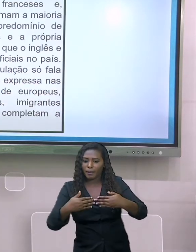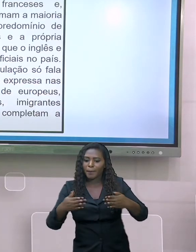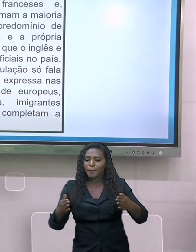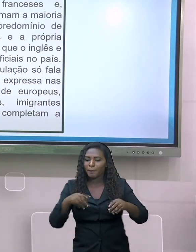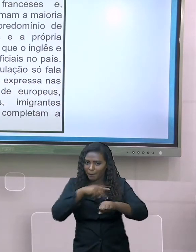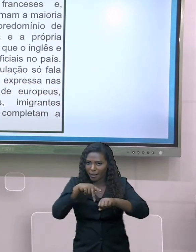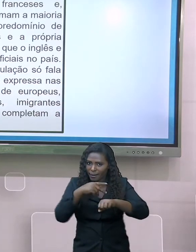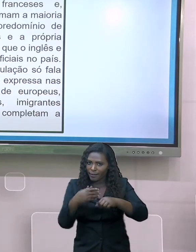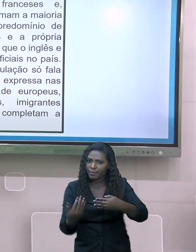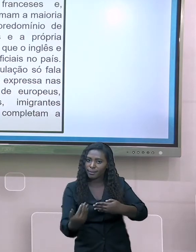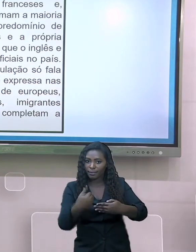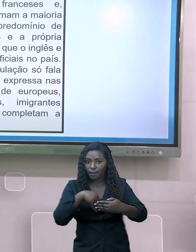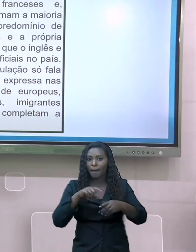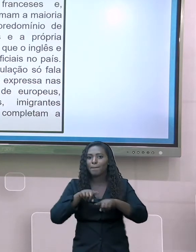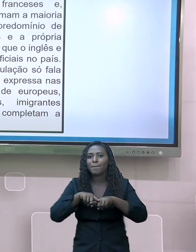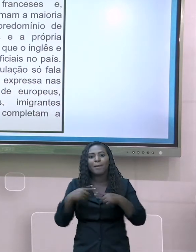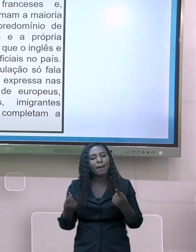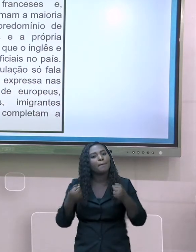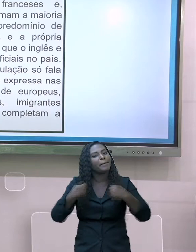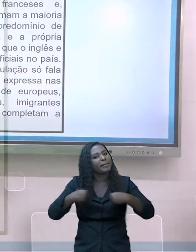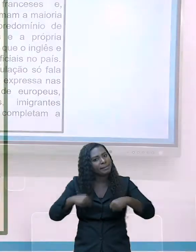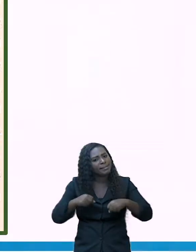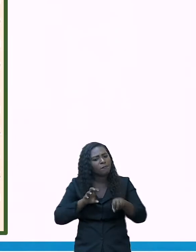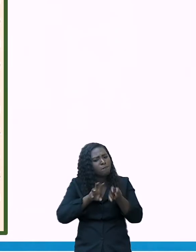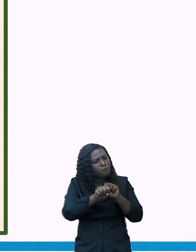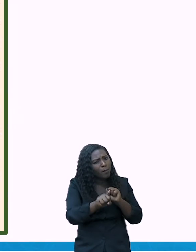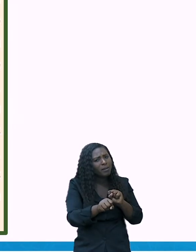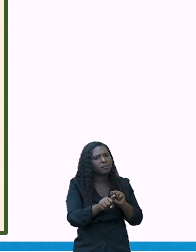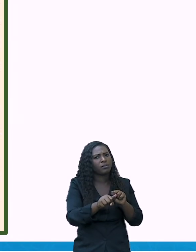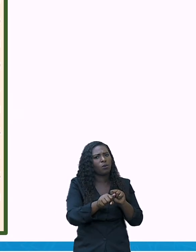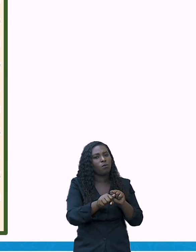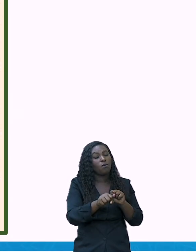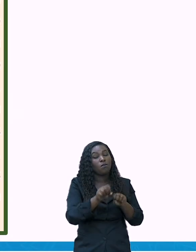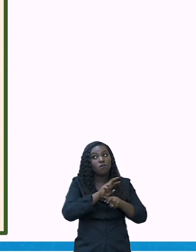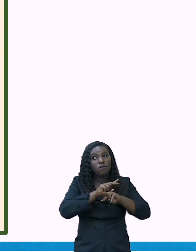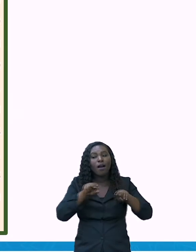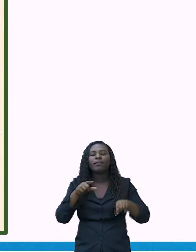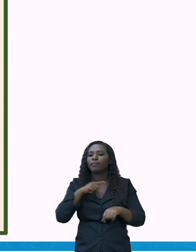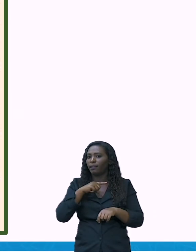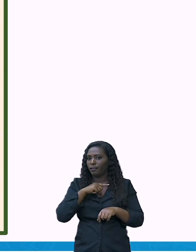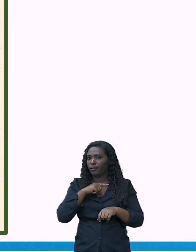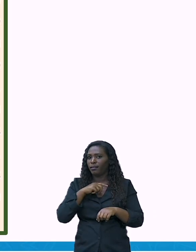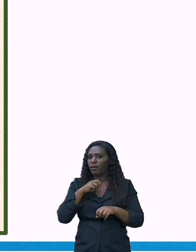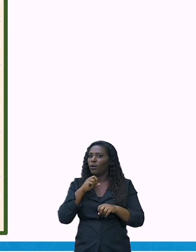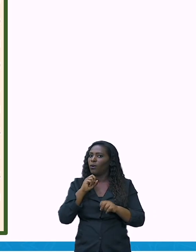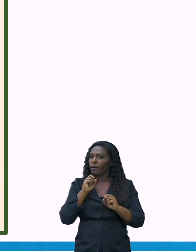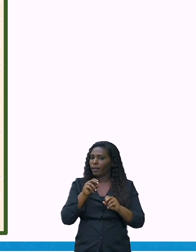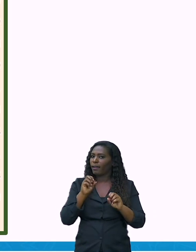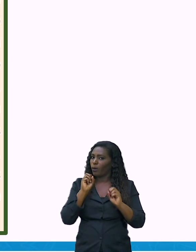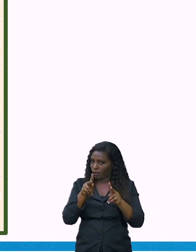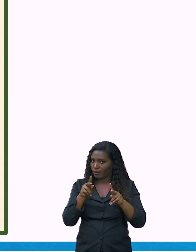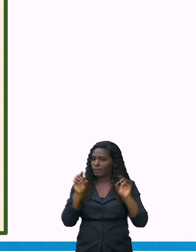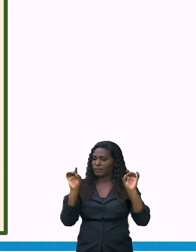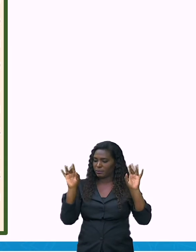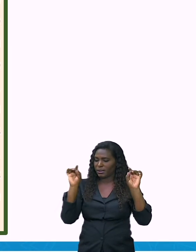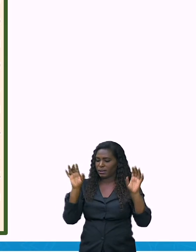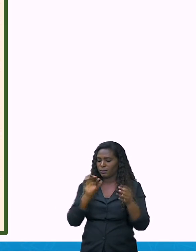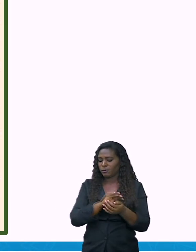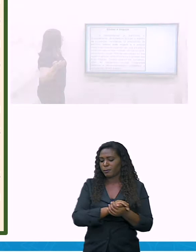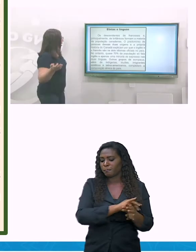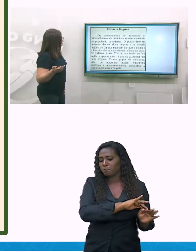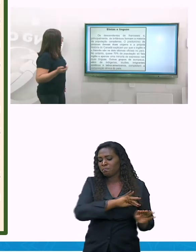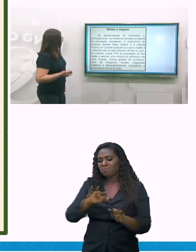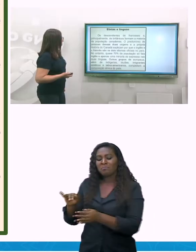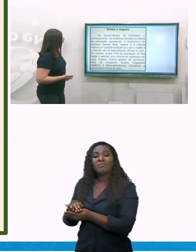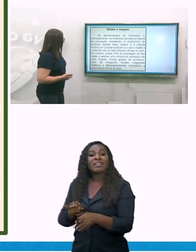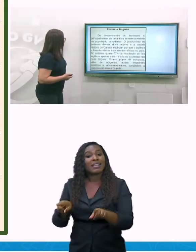Ok? Etnias e línguas. Os descendentes de franceses e principalmente de britânicos, que é